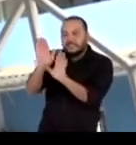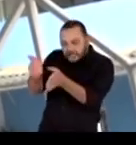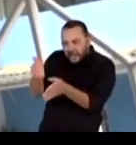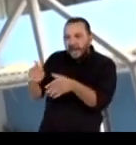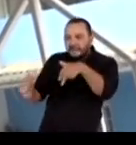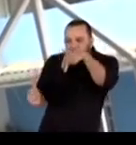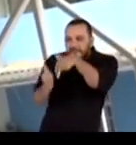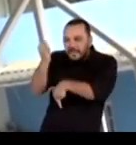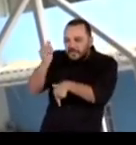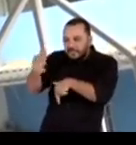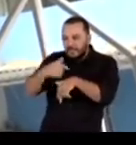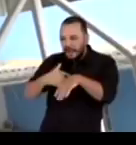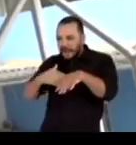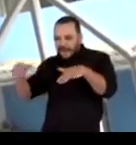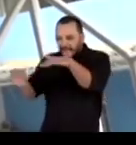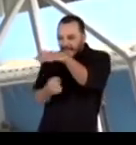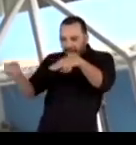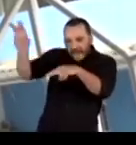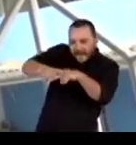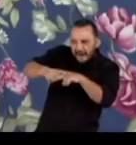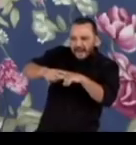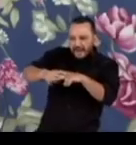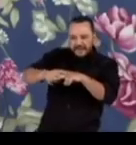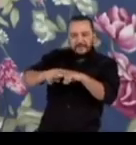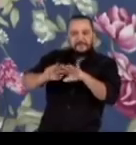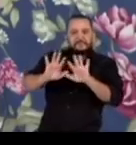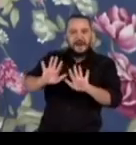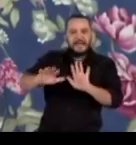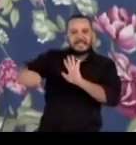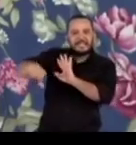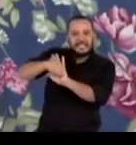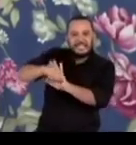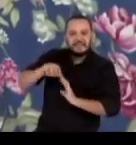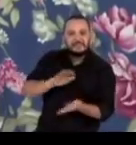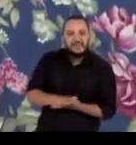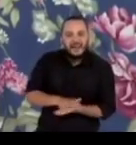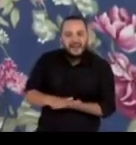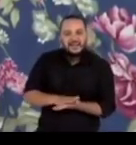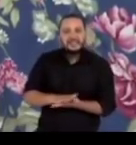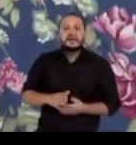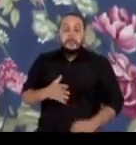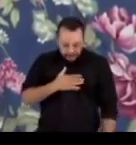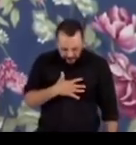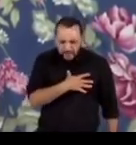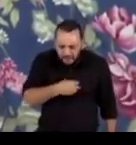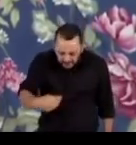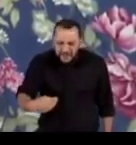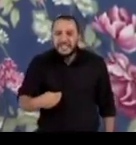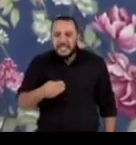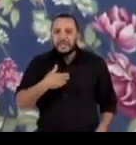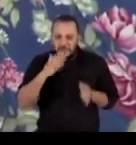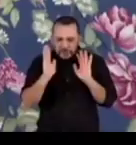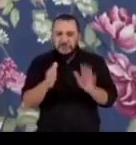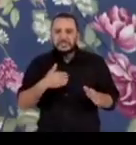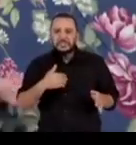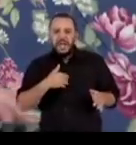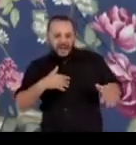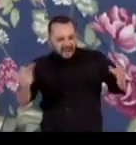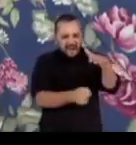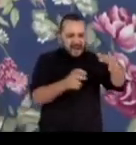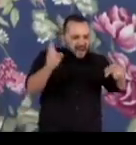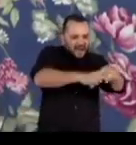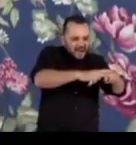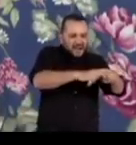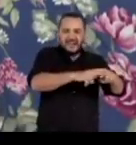do sistema penal brasileiro. Meu filho pagou por algo que não fez. E a justiça que errou com a gente não